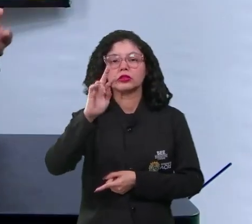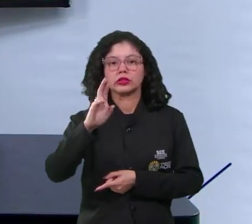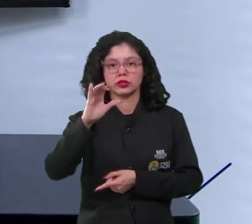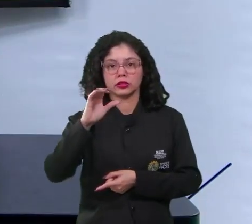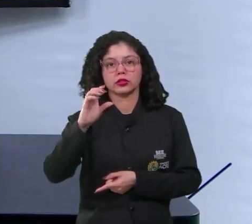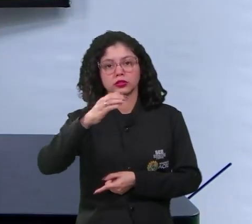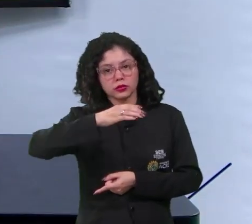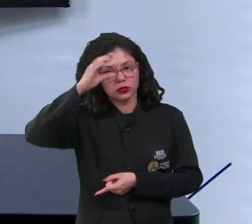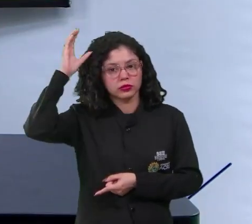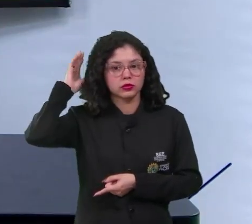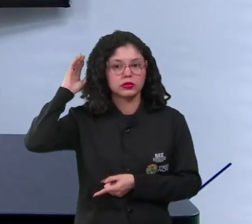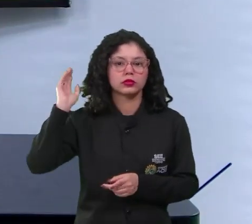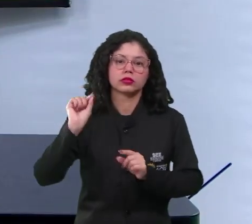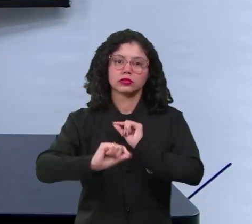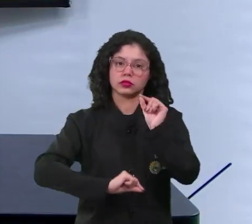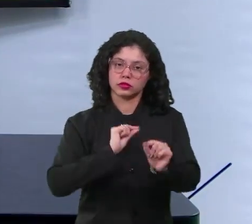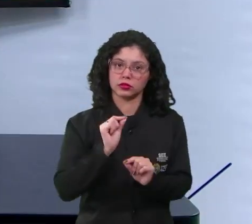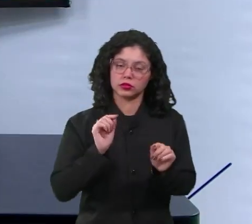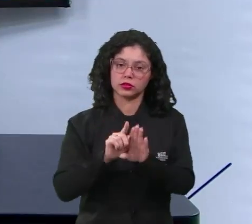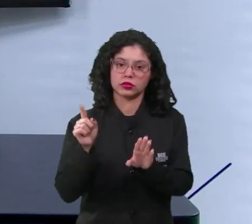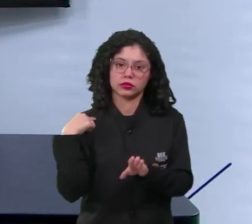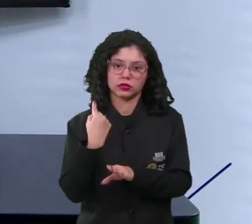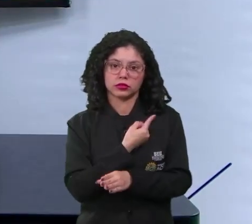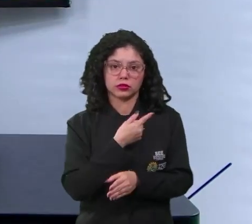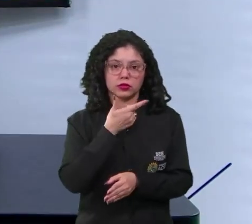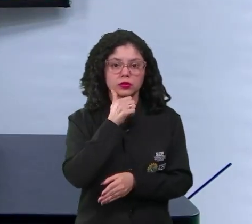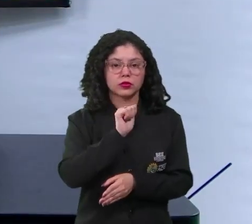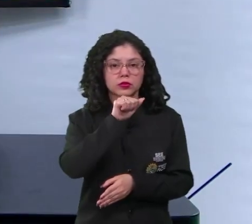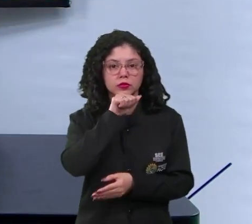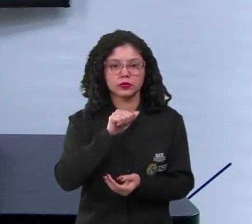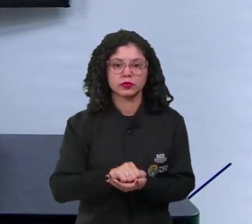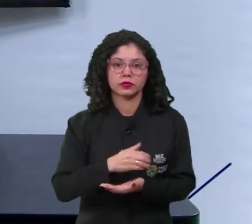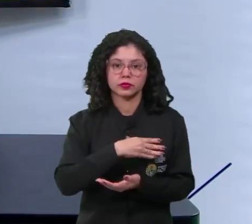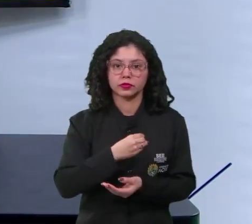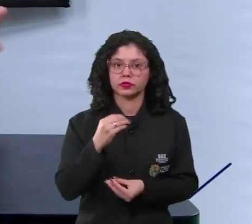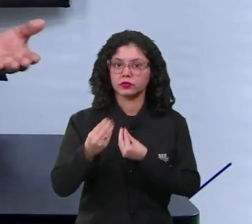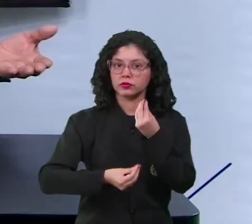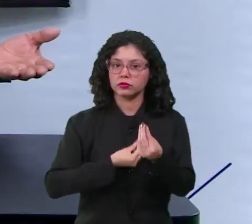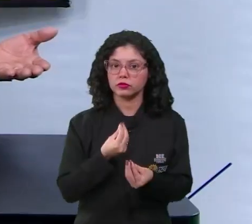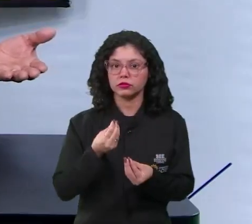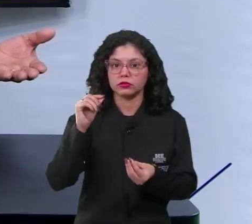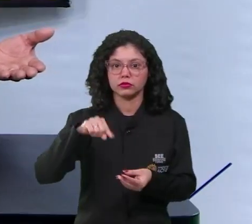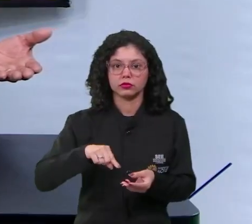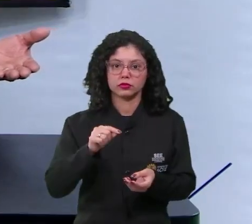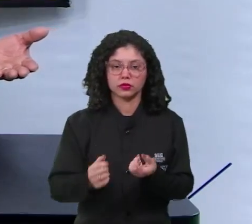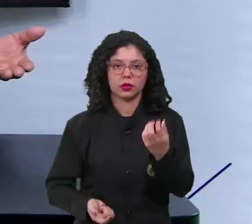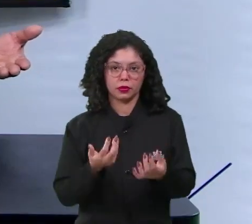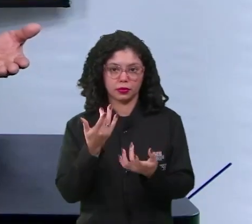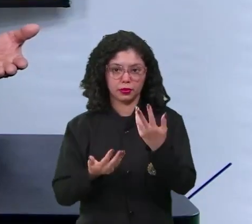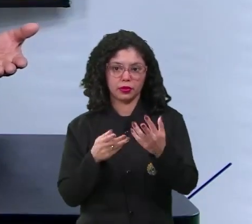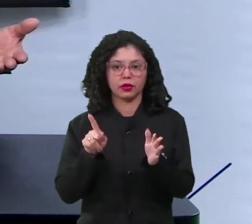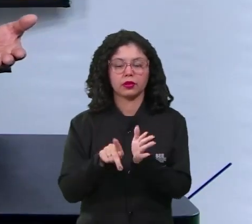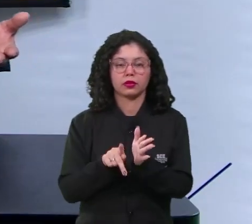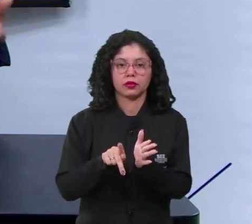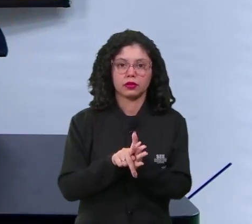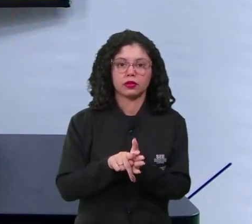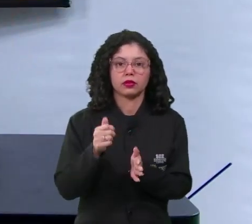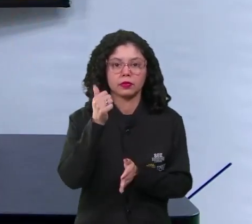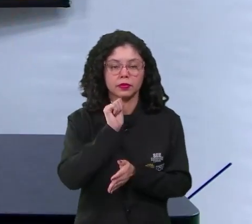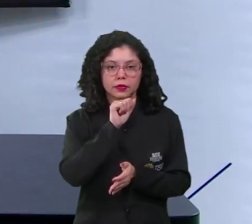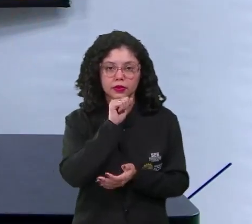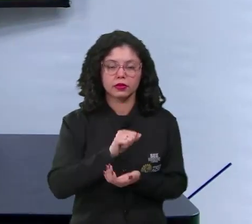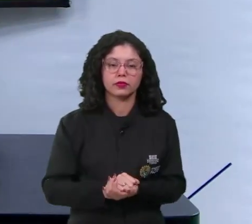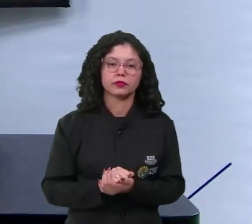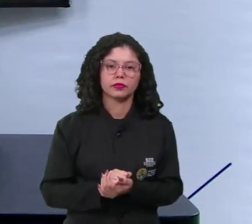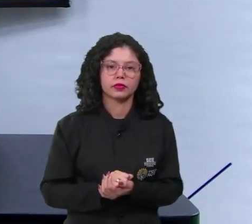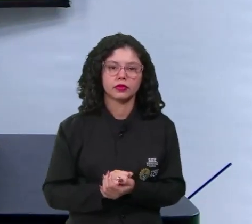em alguma ocasião. Se a terra é nossa mãe, que filhos somos nós que colocamos fogo na nossa mãe? Então,